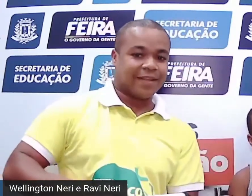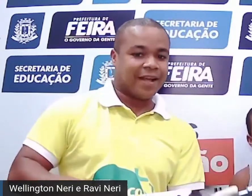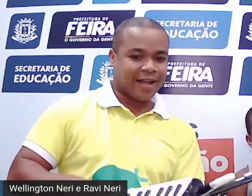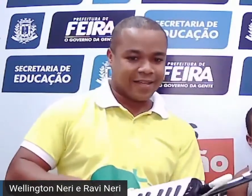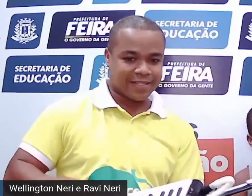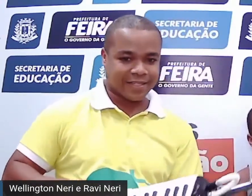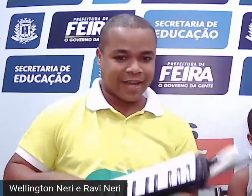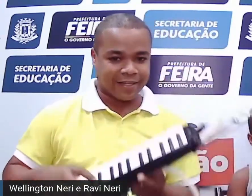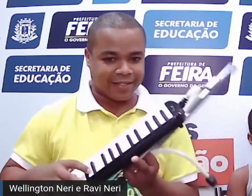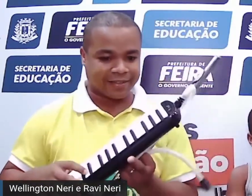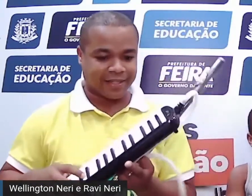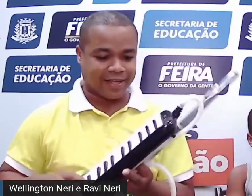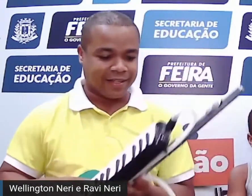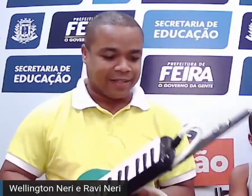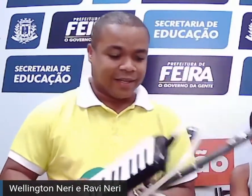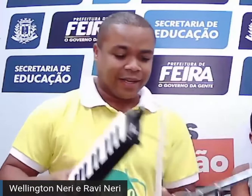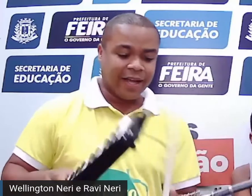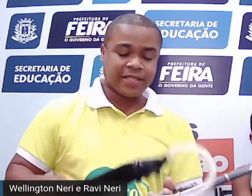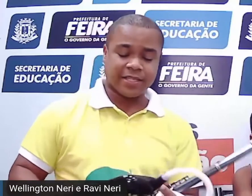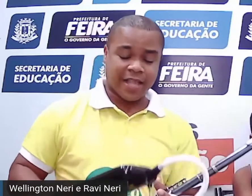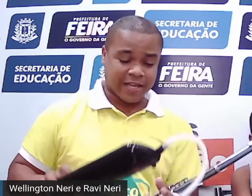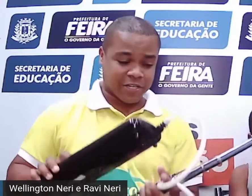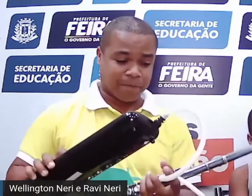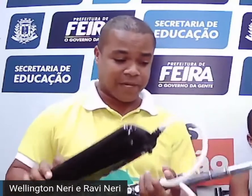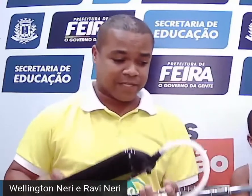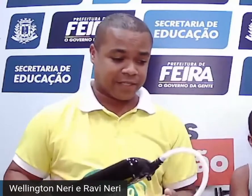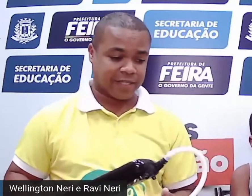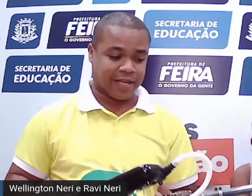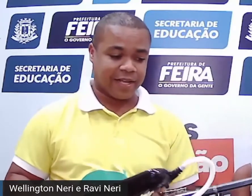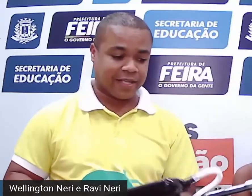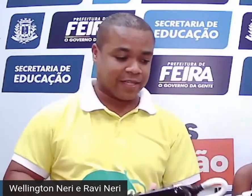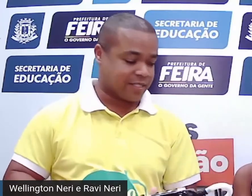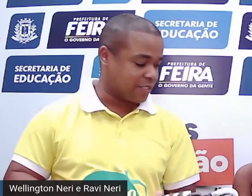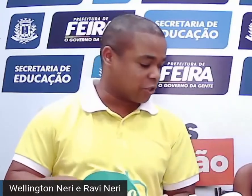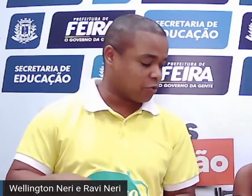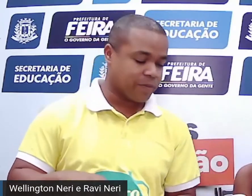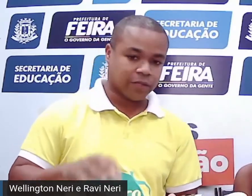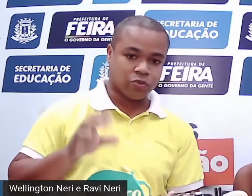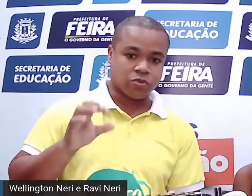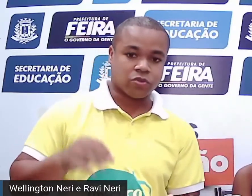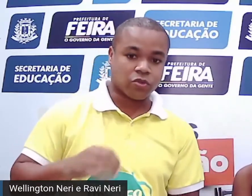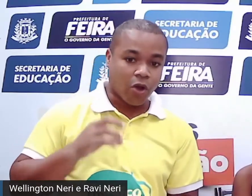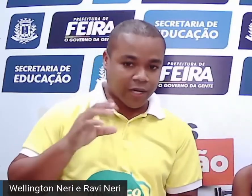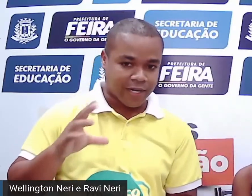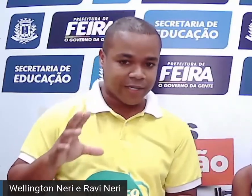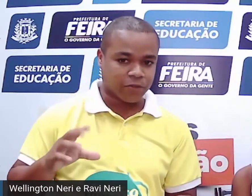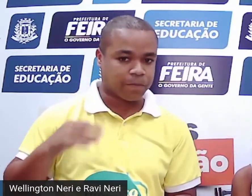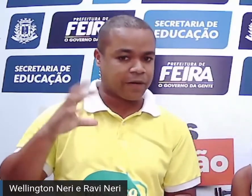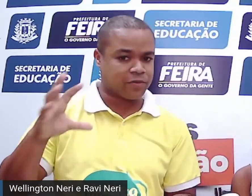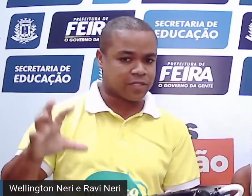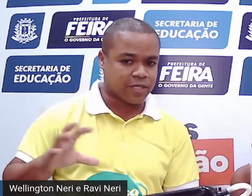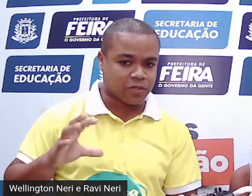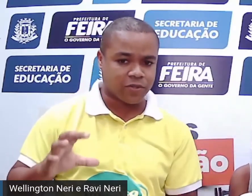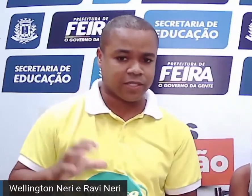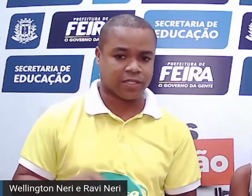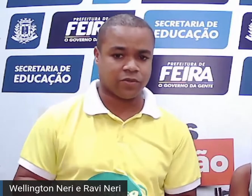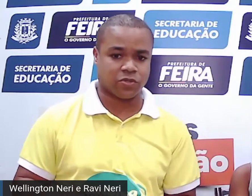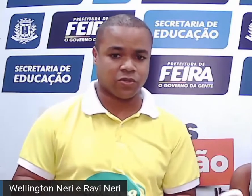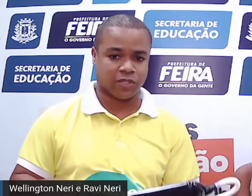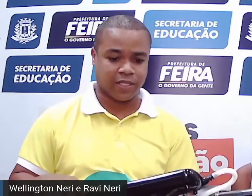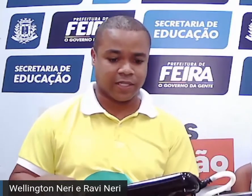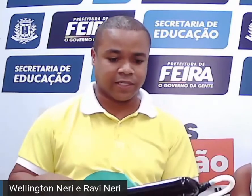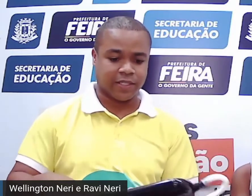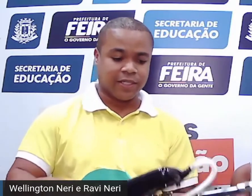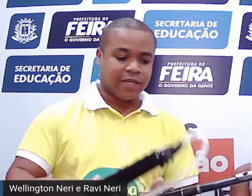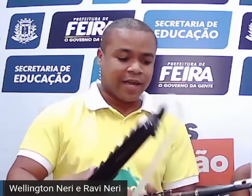Escaleta. A escaleta. Antes da gente apresentar esses instrumentos tocando para vocês conhecerem o